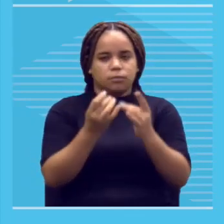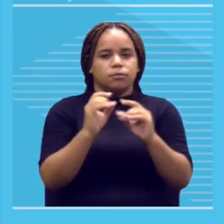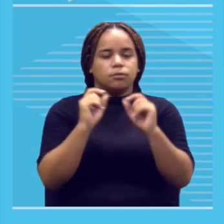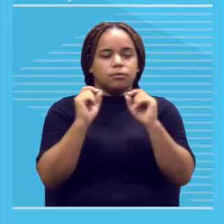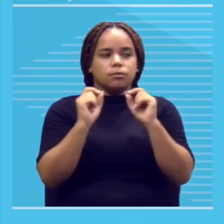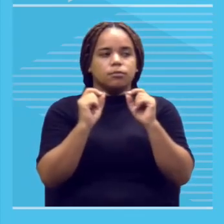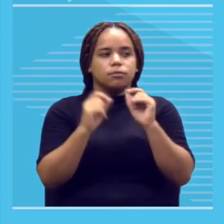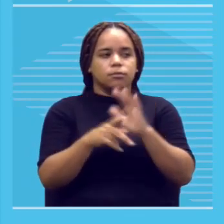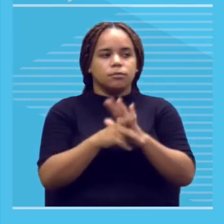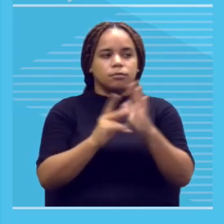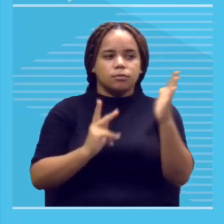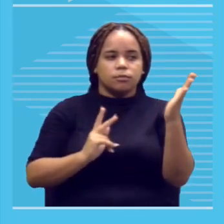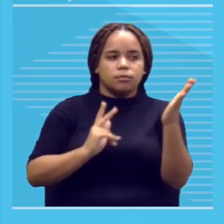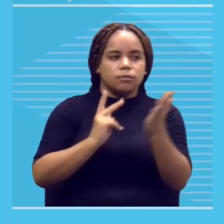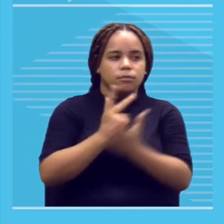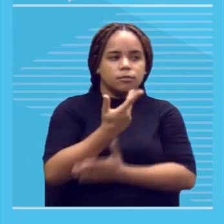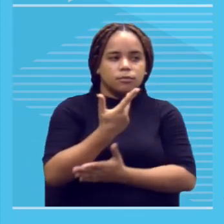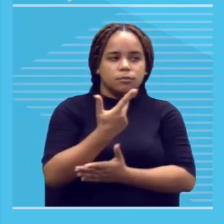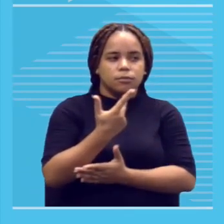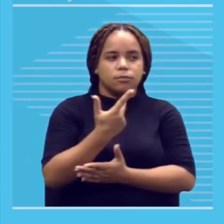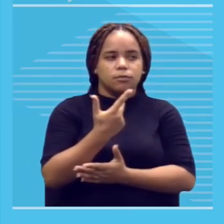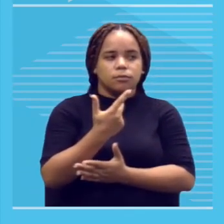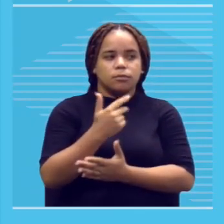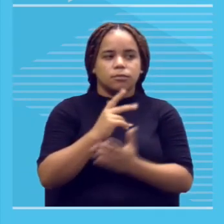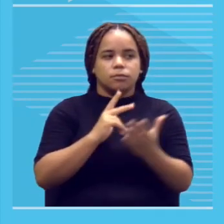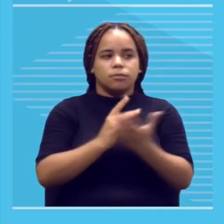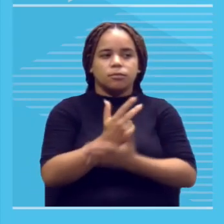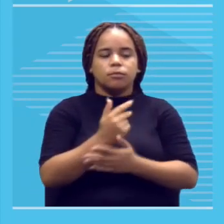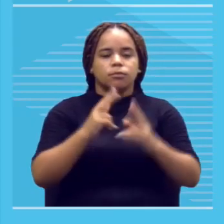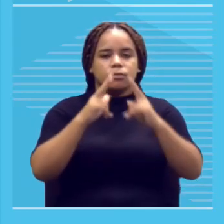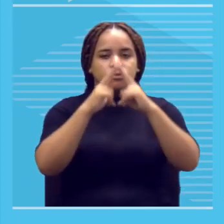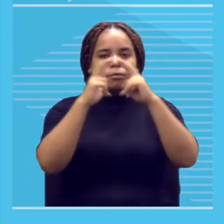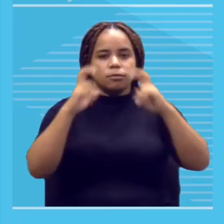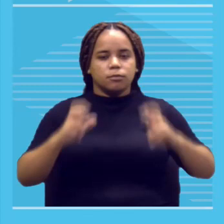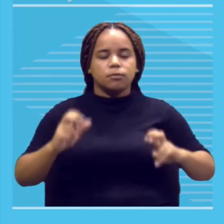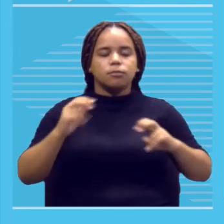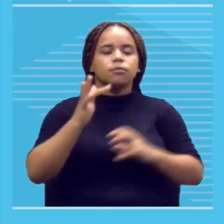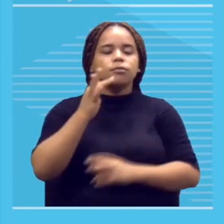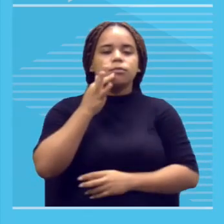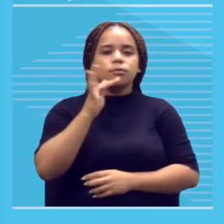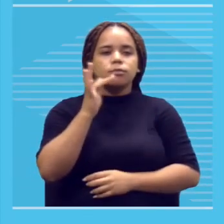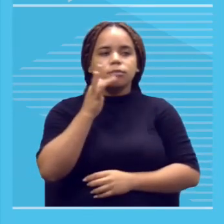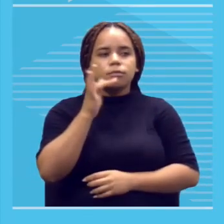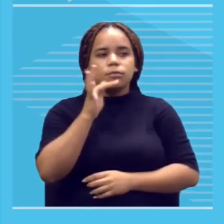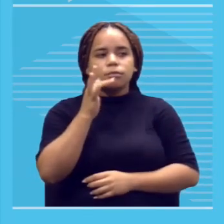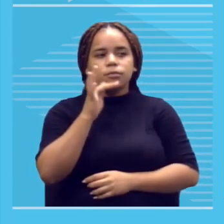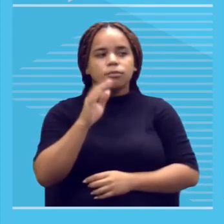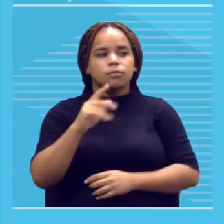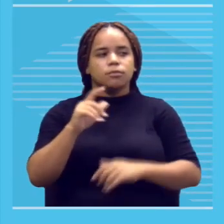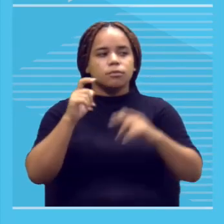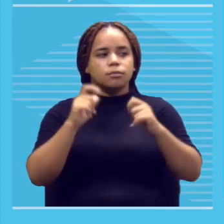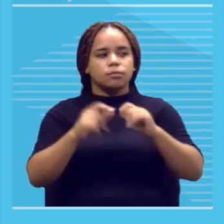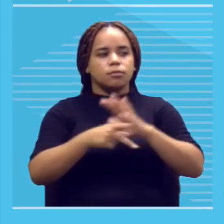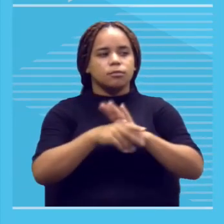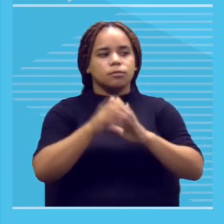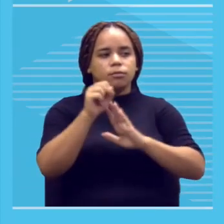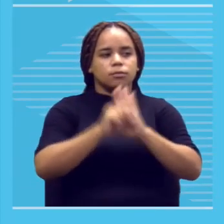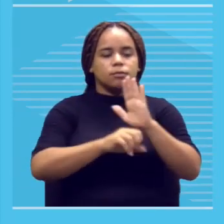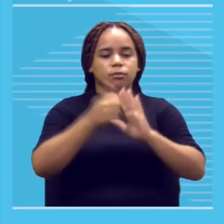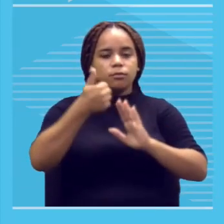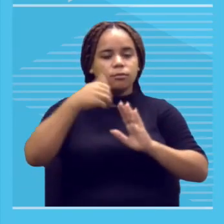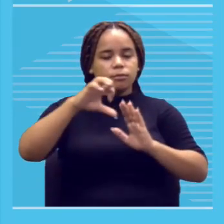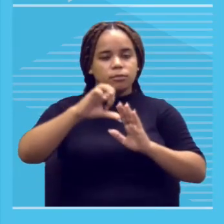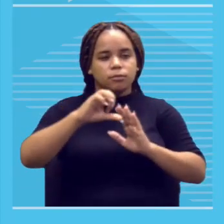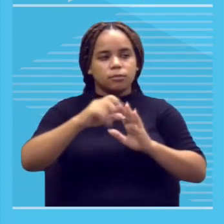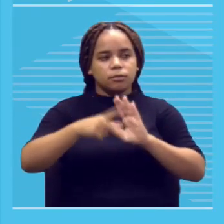um fenômeno que havia em Paris na França onde ele morava um fenômeno do século XIX